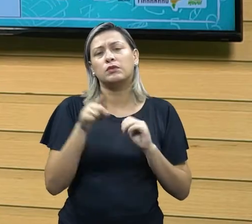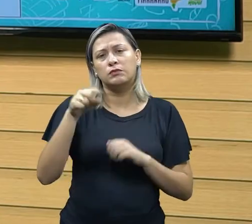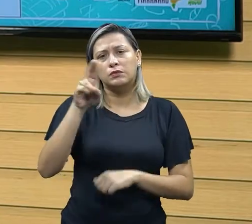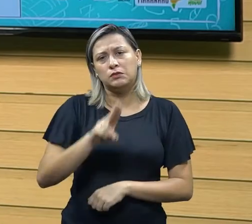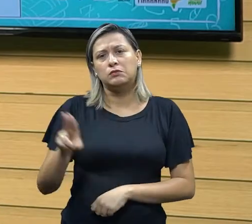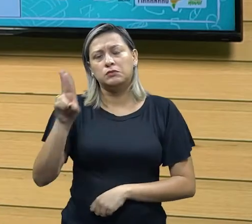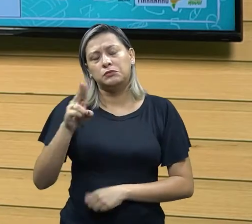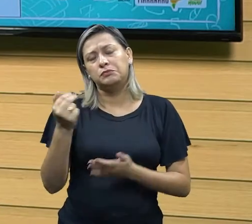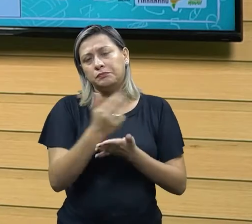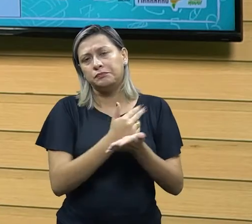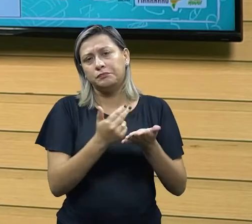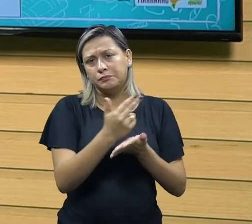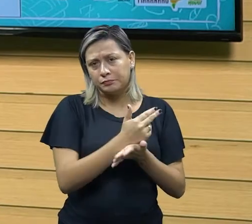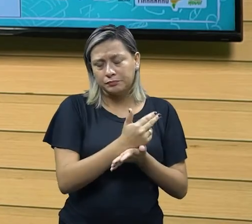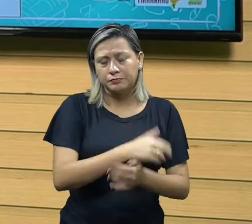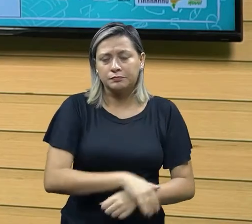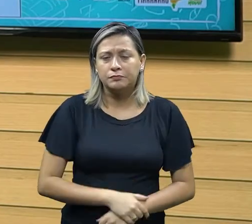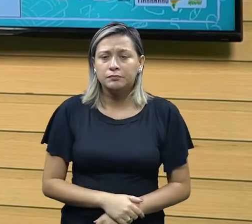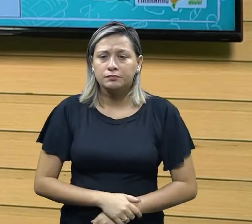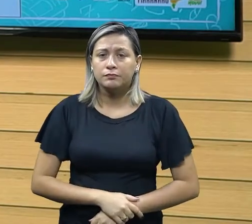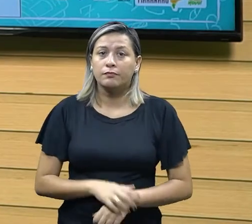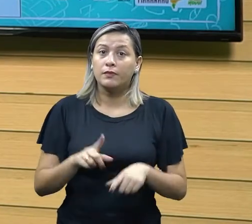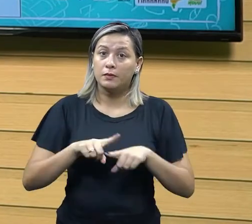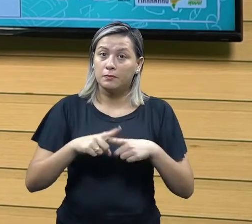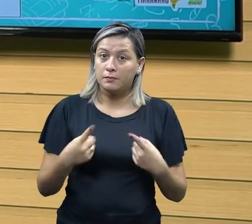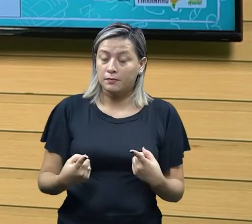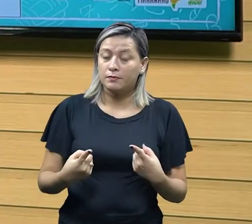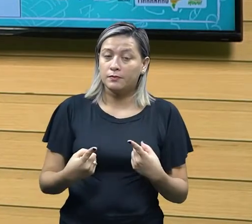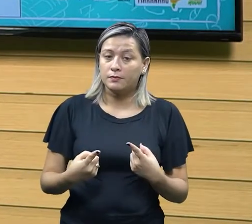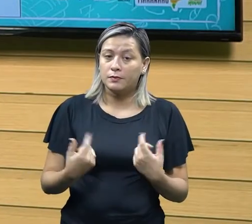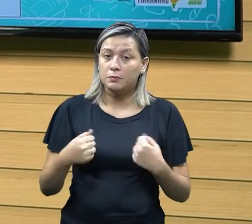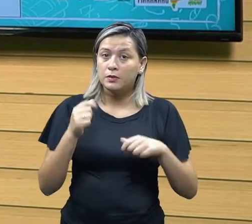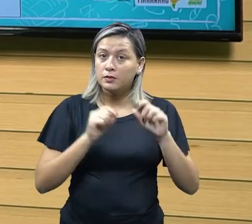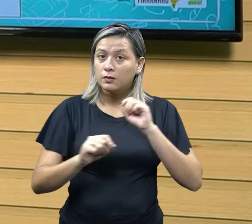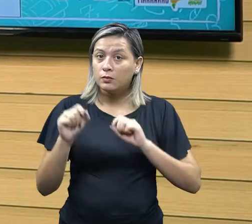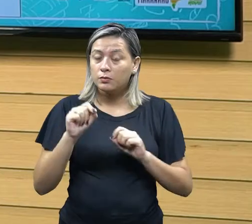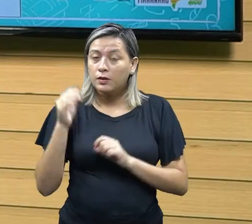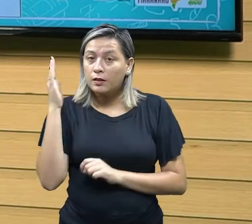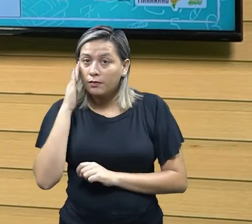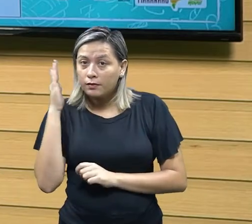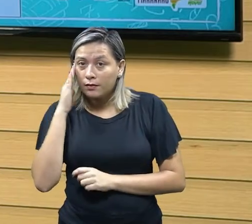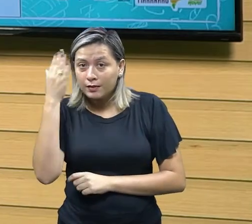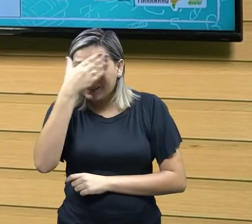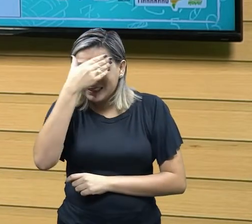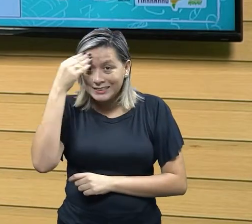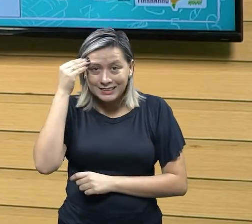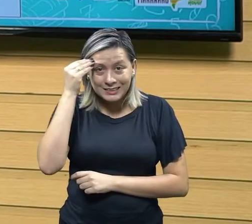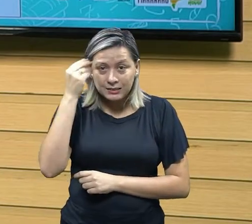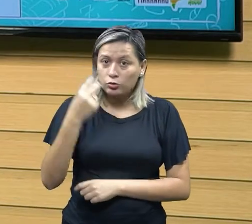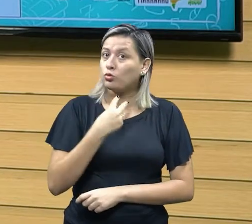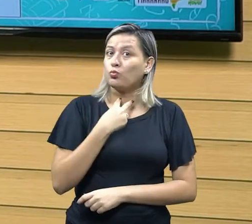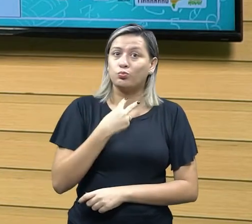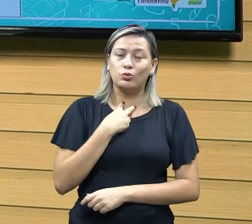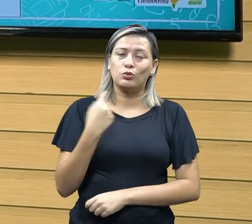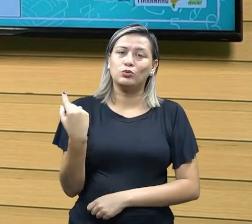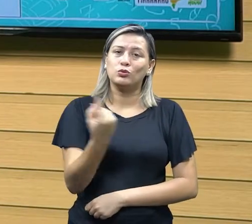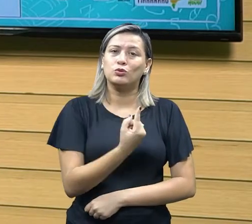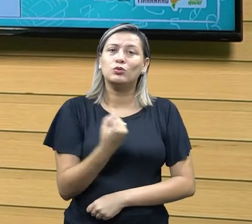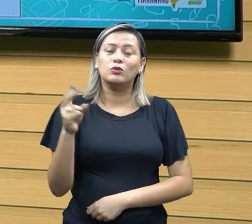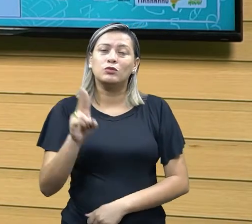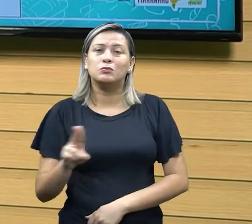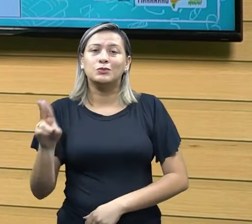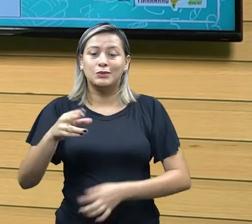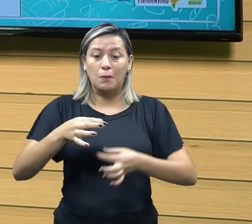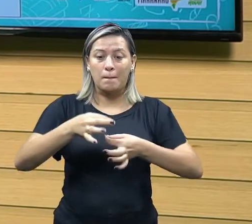para desenhar. Mas a gente tem que levar em conta, a gente não pode esquecer que a gente está trabalhando com medidas